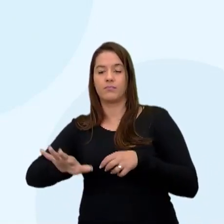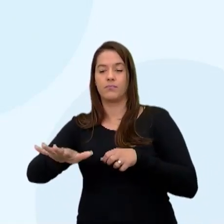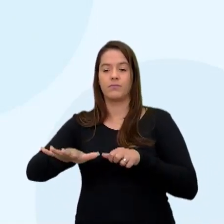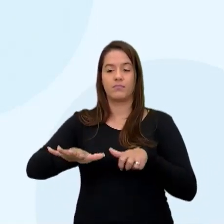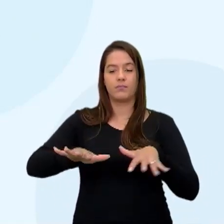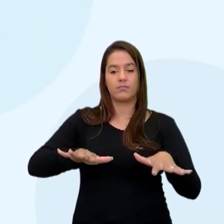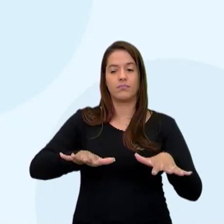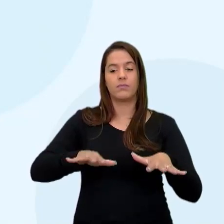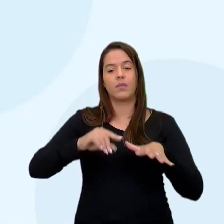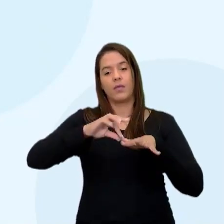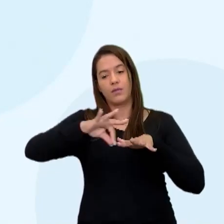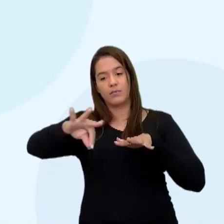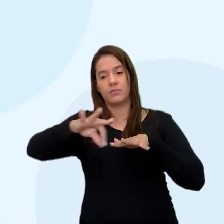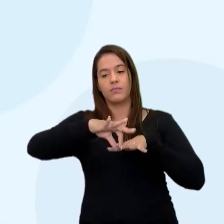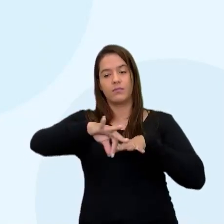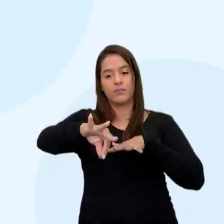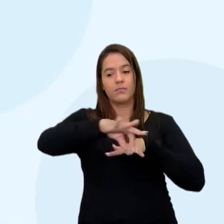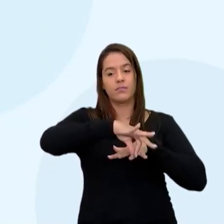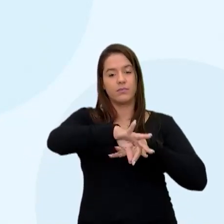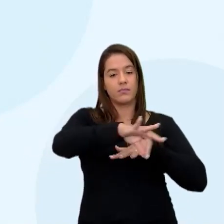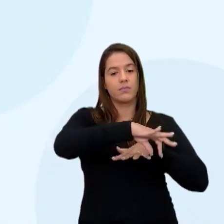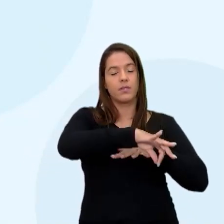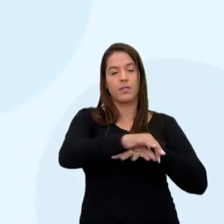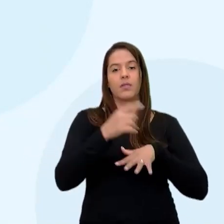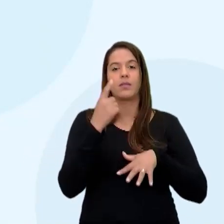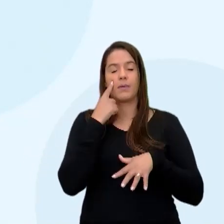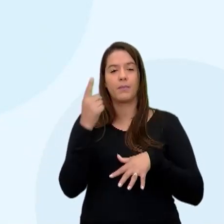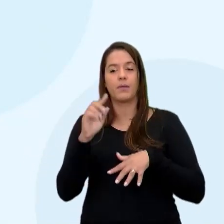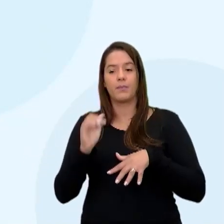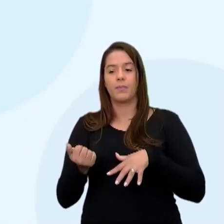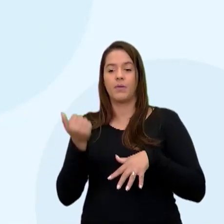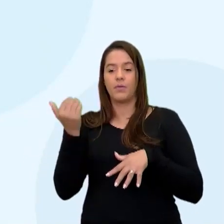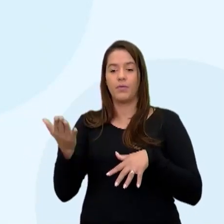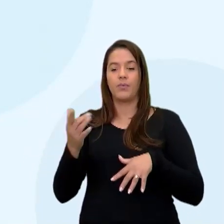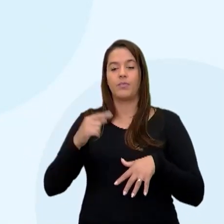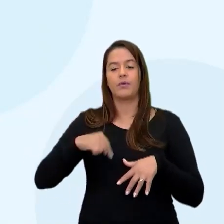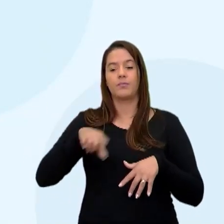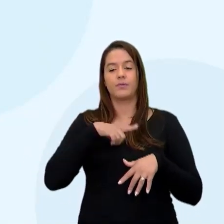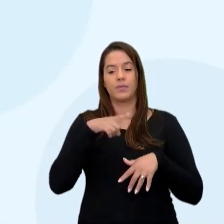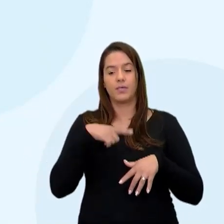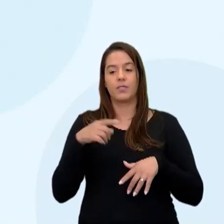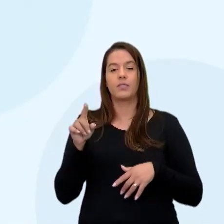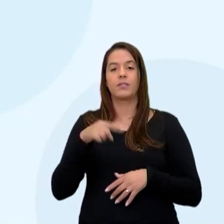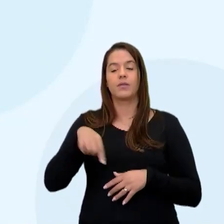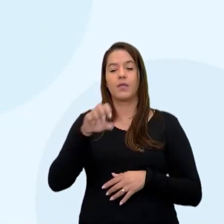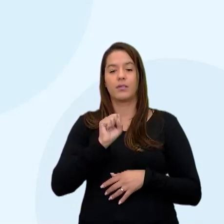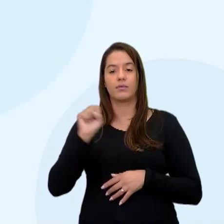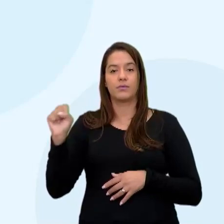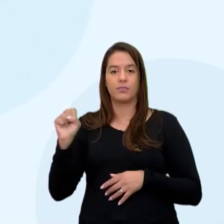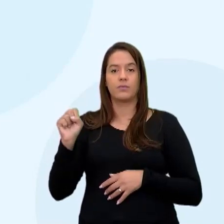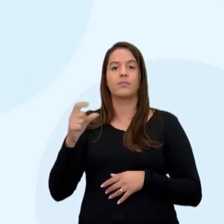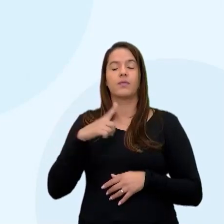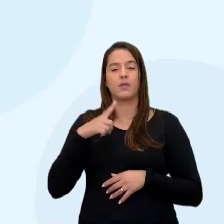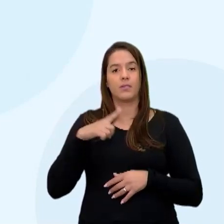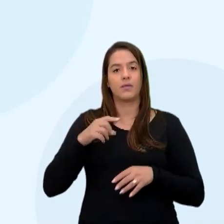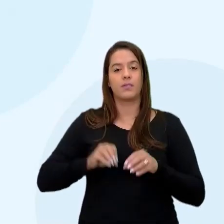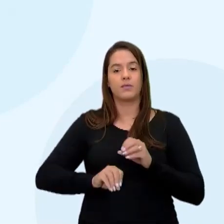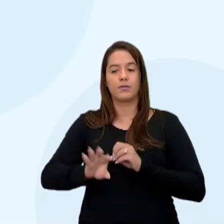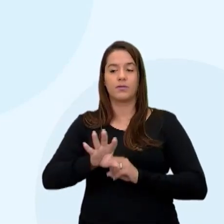As linhas mais finas, elas também vão se destacando aí para fora, né? Até da região sudeste. Ela tem influência